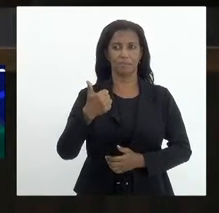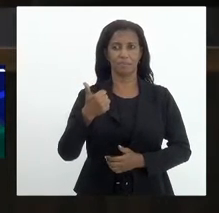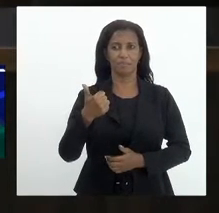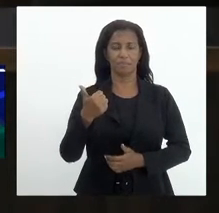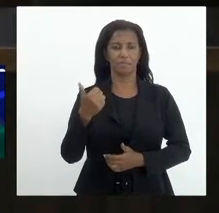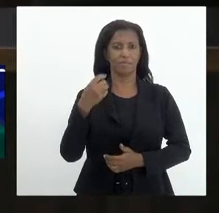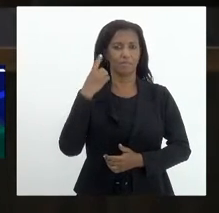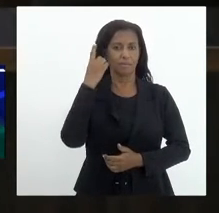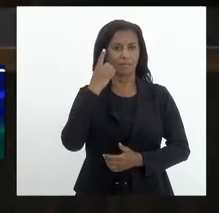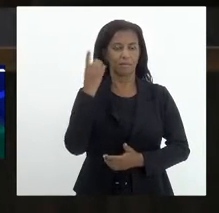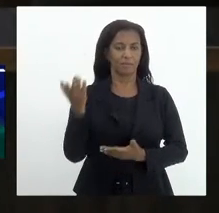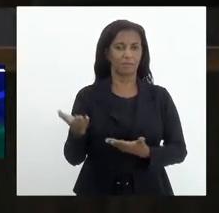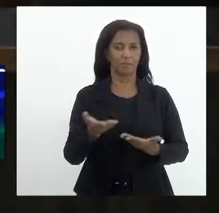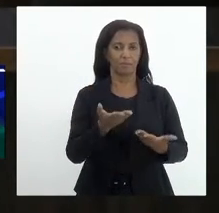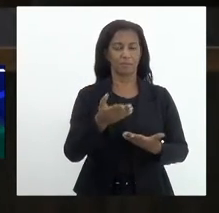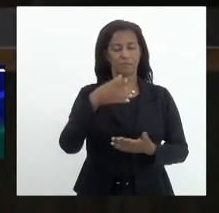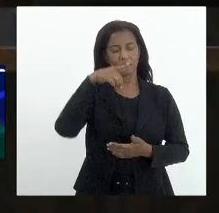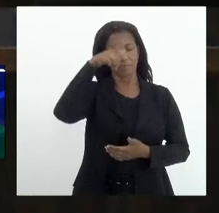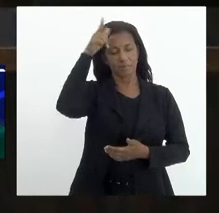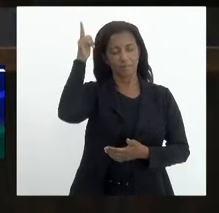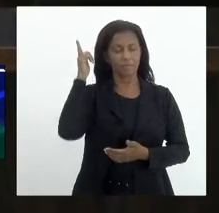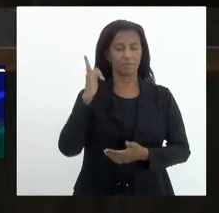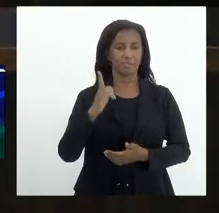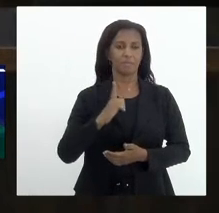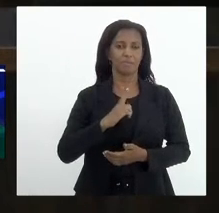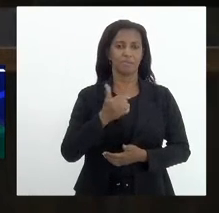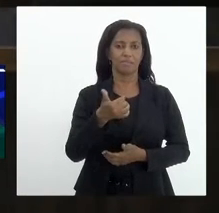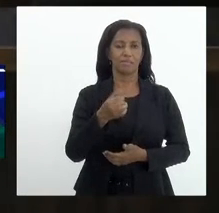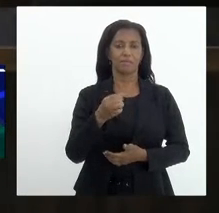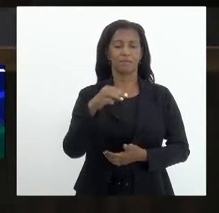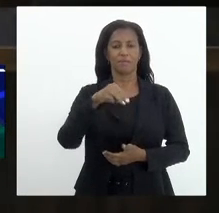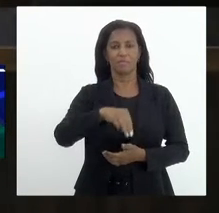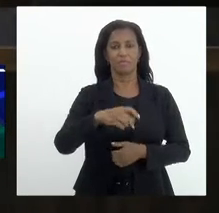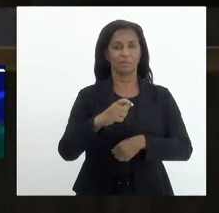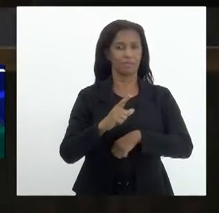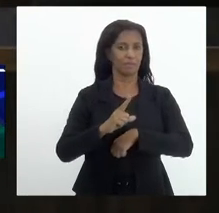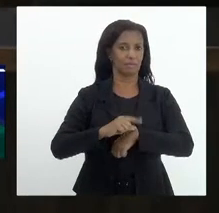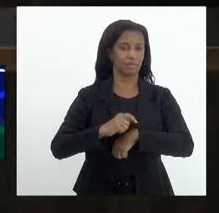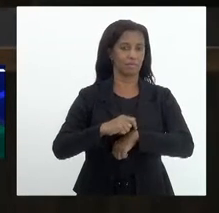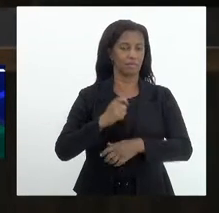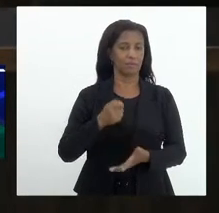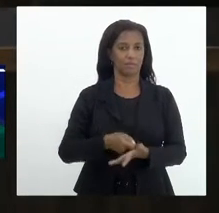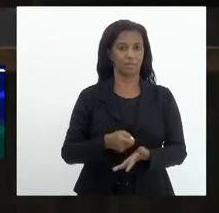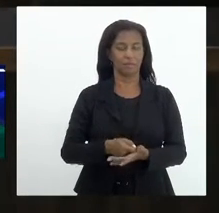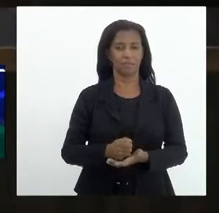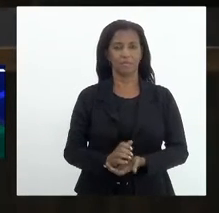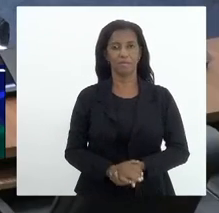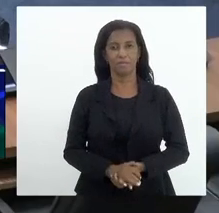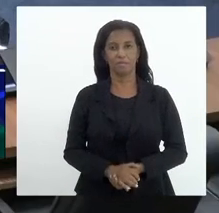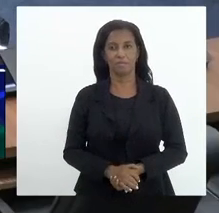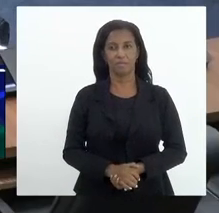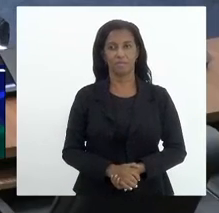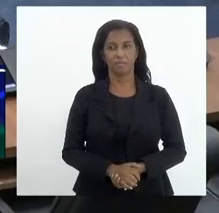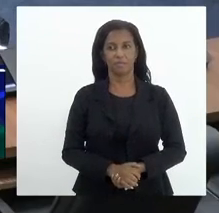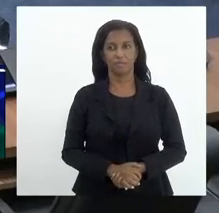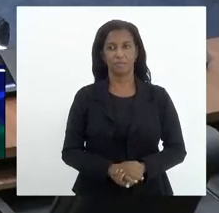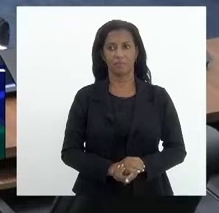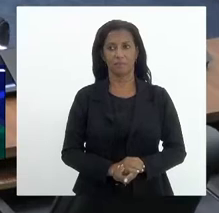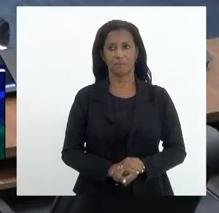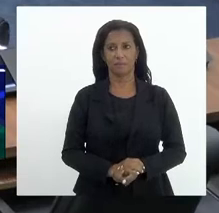nobre deputado Luiz Paulo. Vossa Excelência dispõe de 10 minutos no tempo regimental.